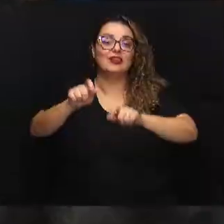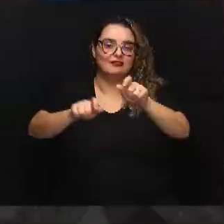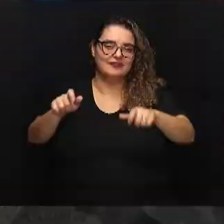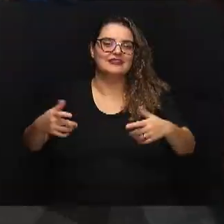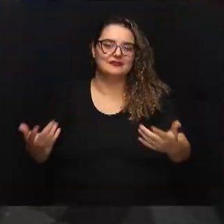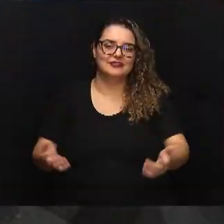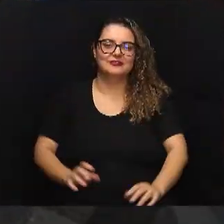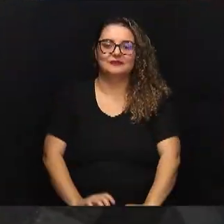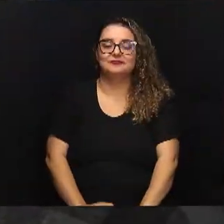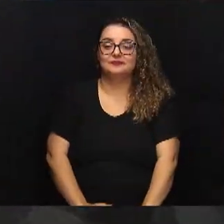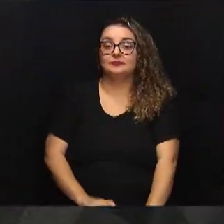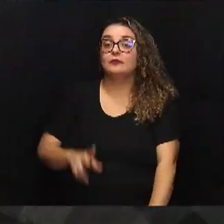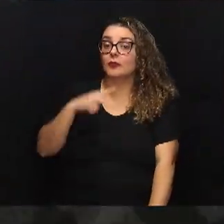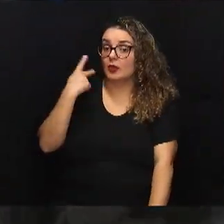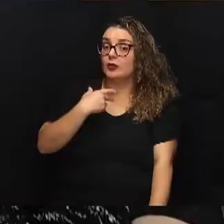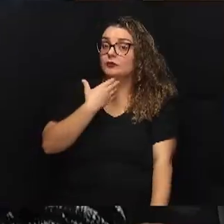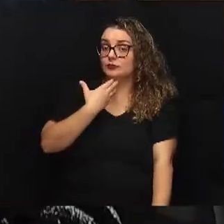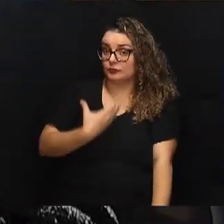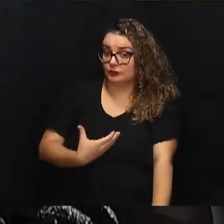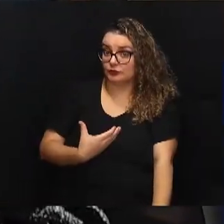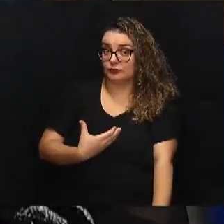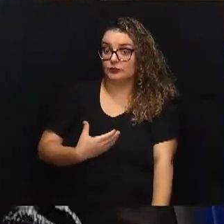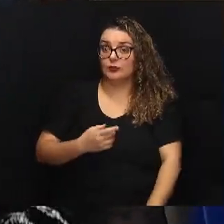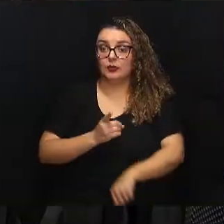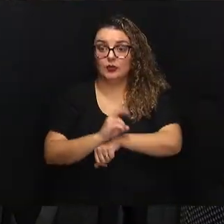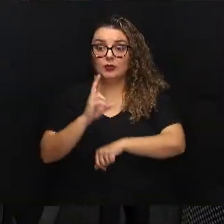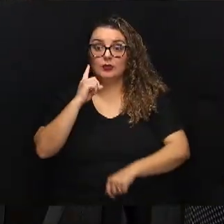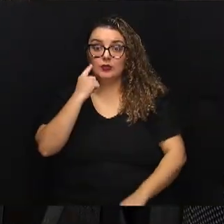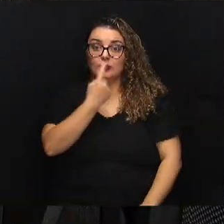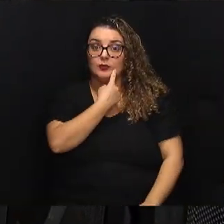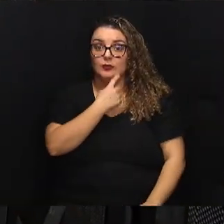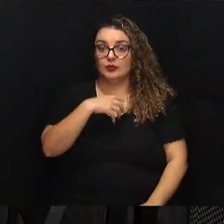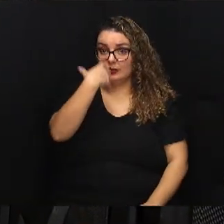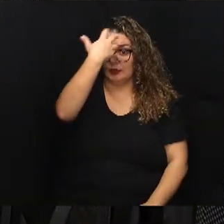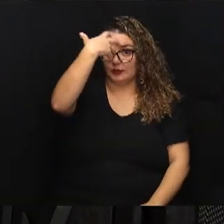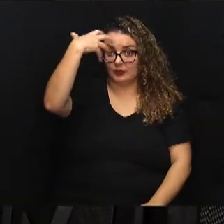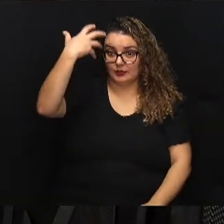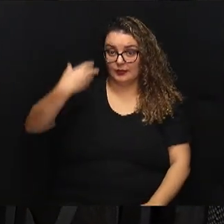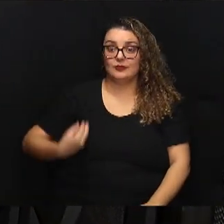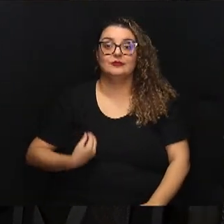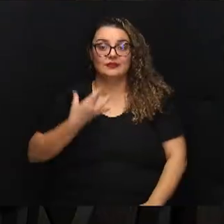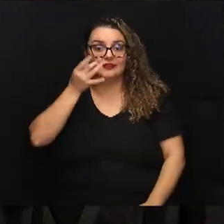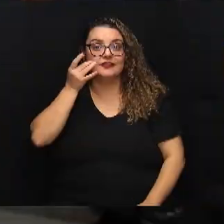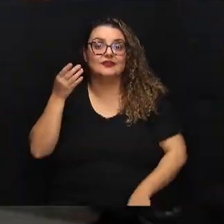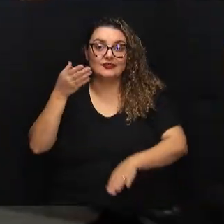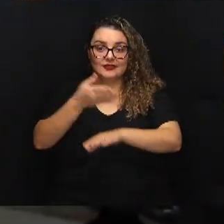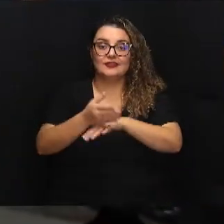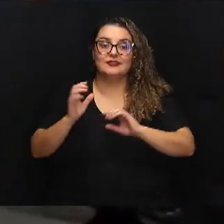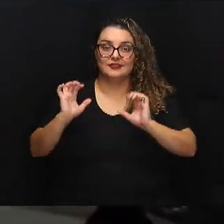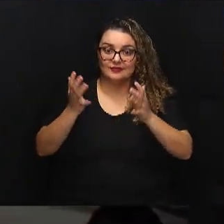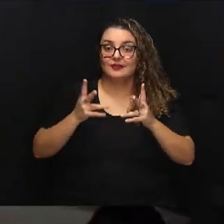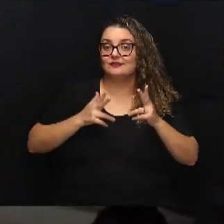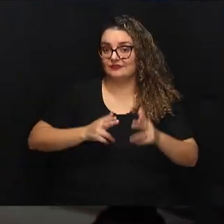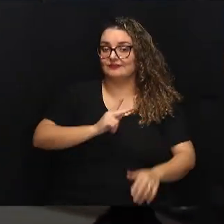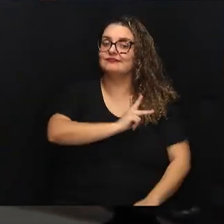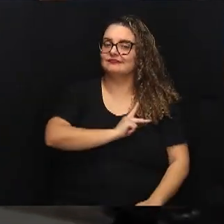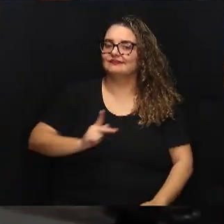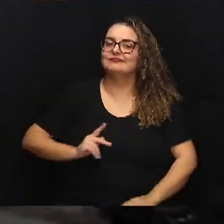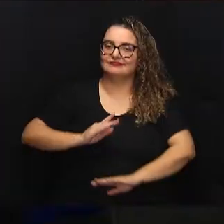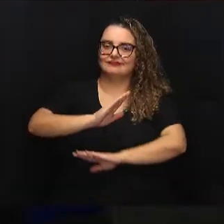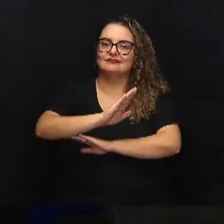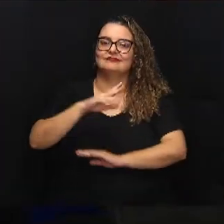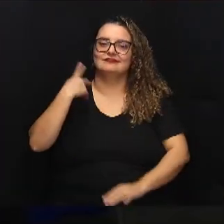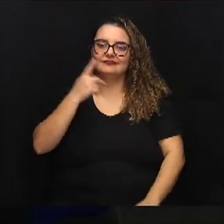pessoas. Os vereadores Carmo Luiz, Dr. Ianco e Vini Oliveira prestigiaram o evento, assim como o presidente da